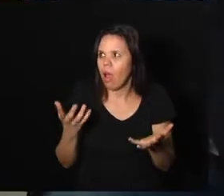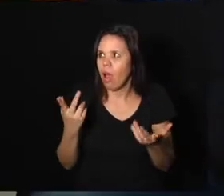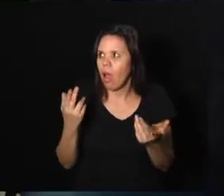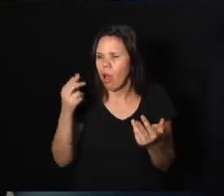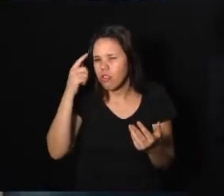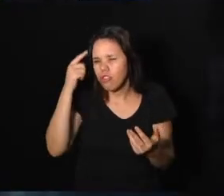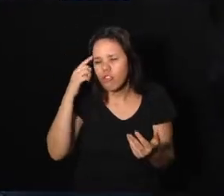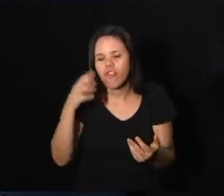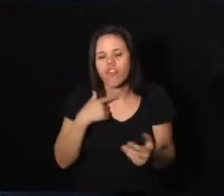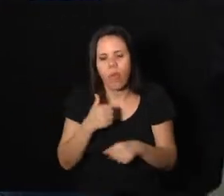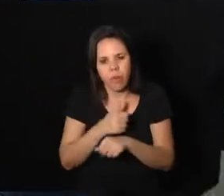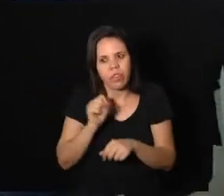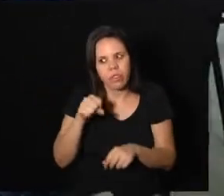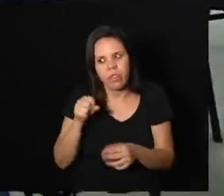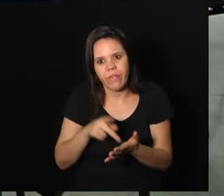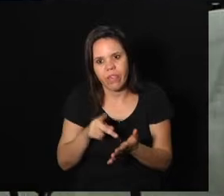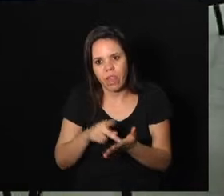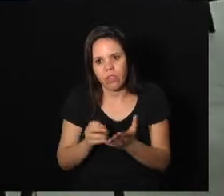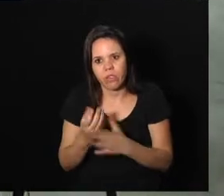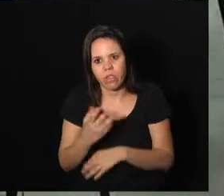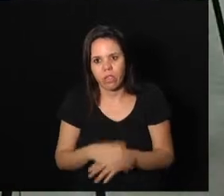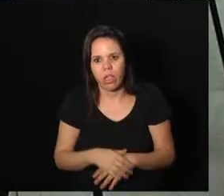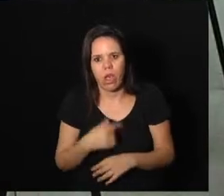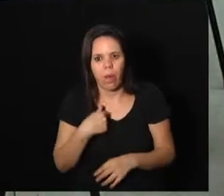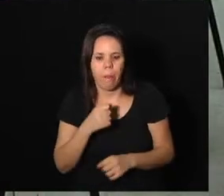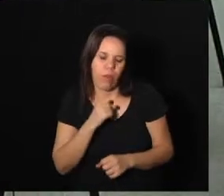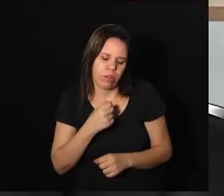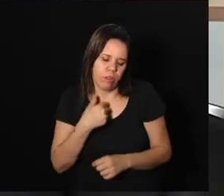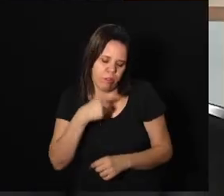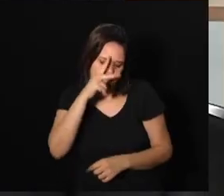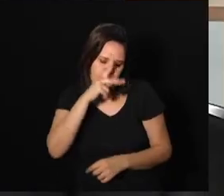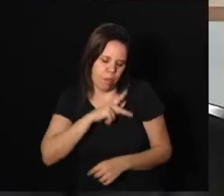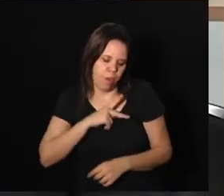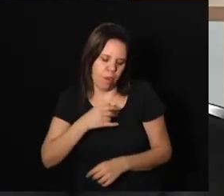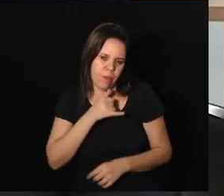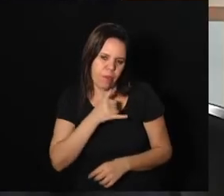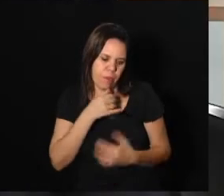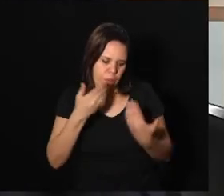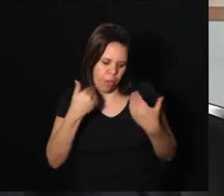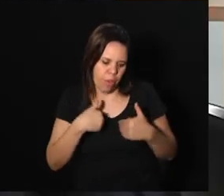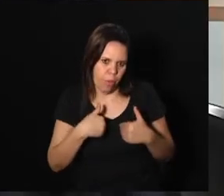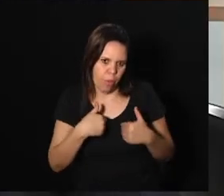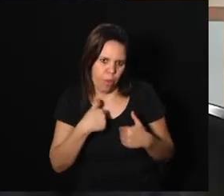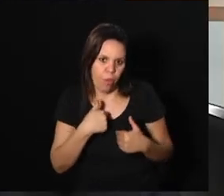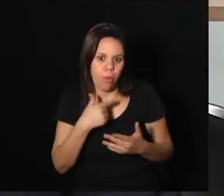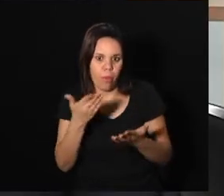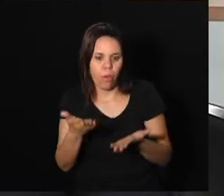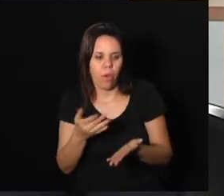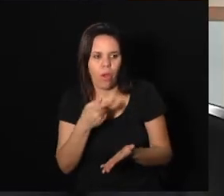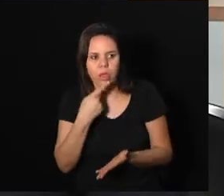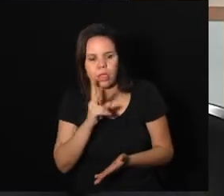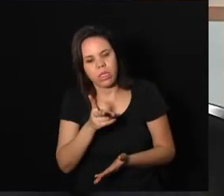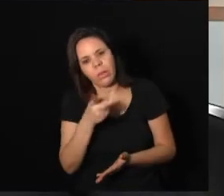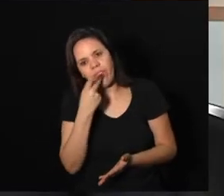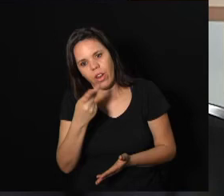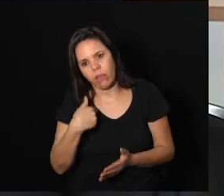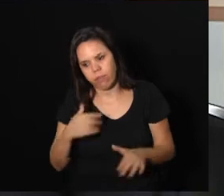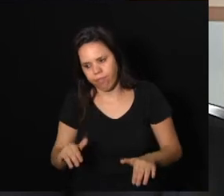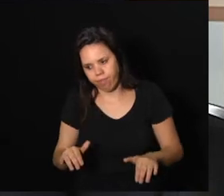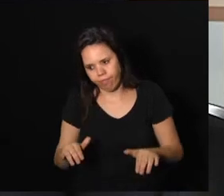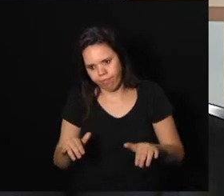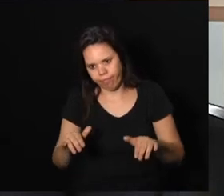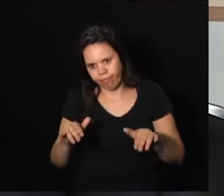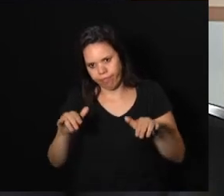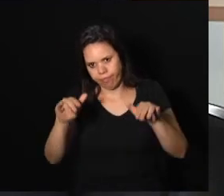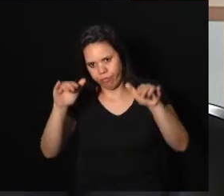mesmo? Acontece, ou se acontece. Eu posso dar o meu próprio exemplo. Eu sempre disse, desde que eu sou